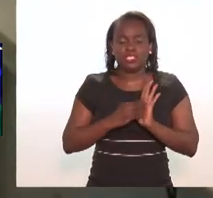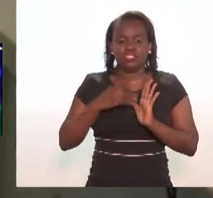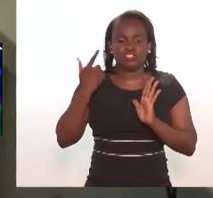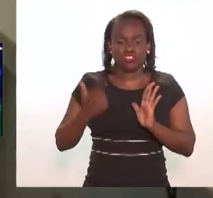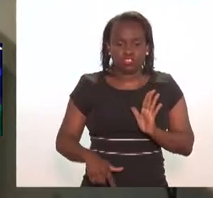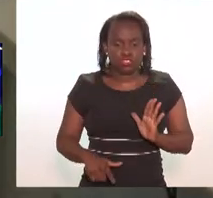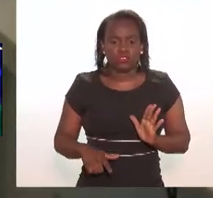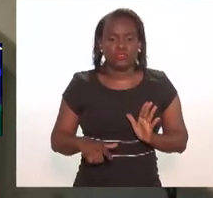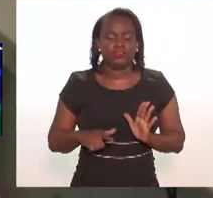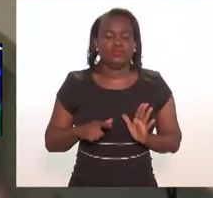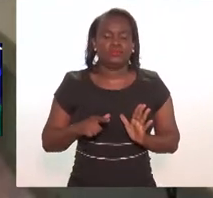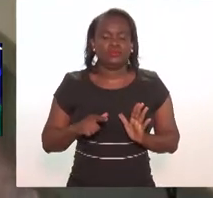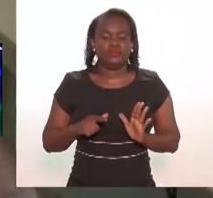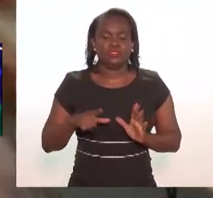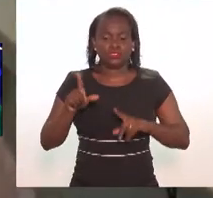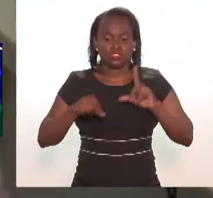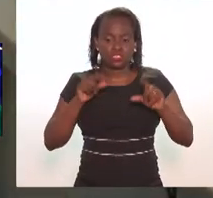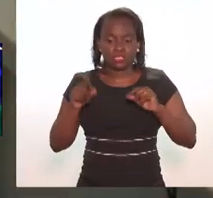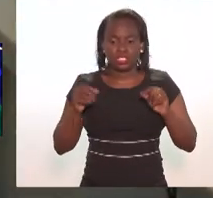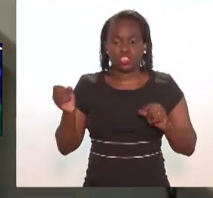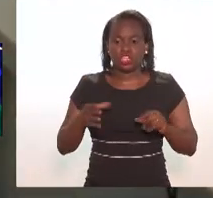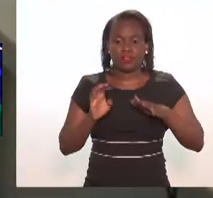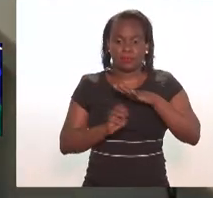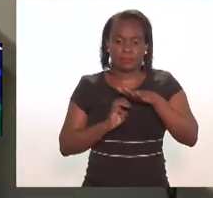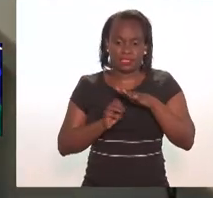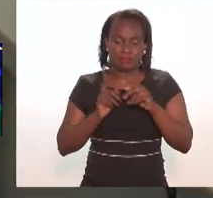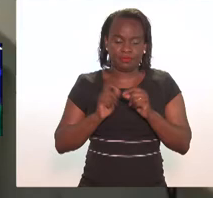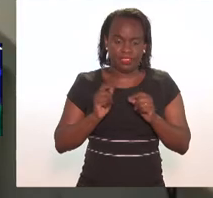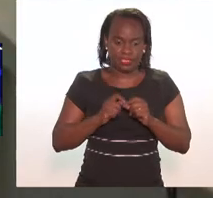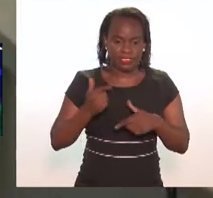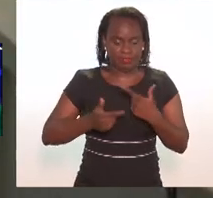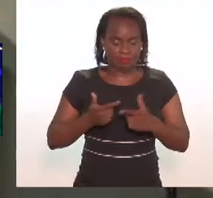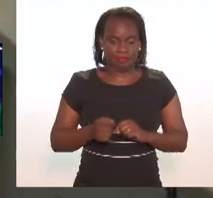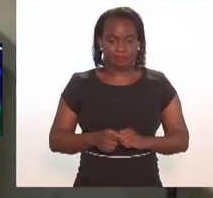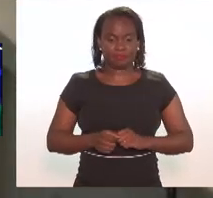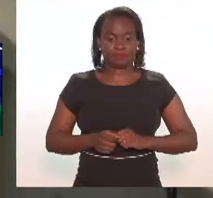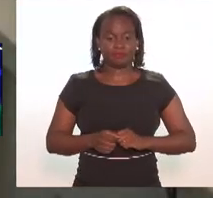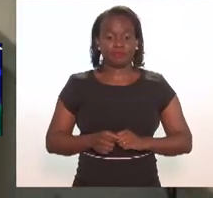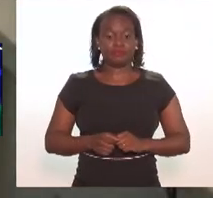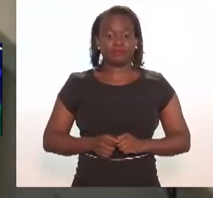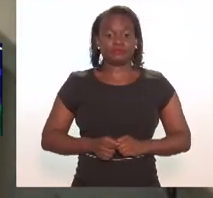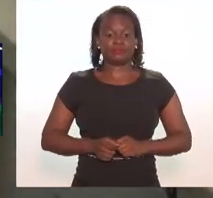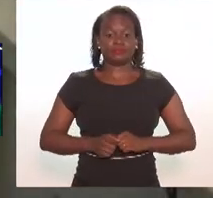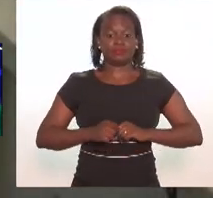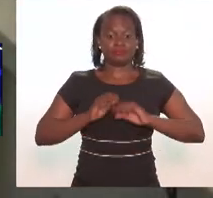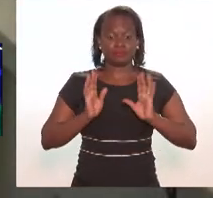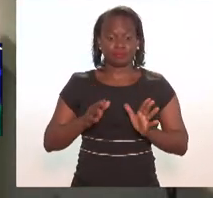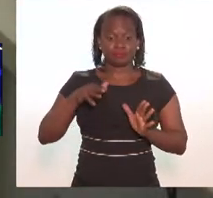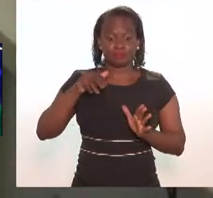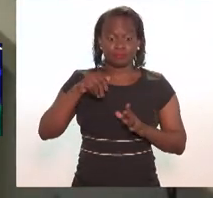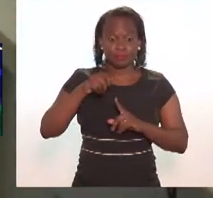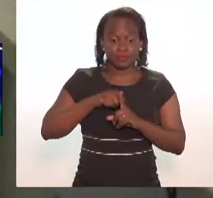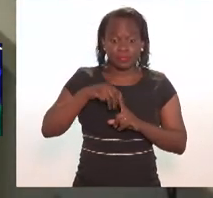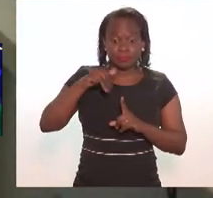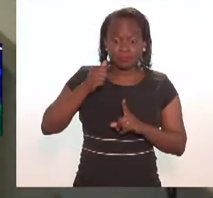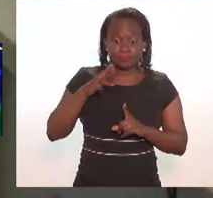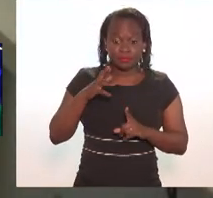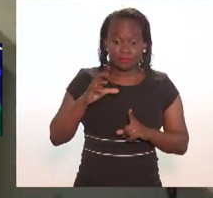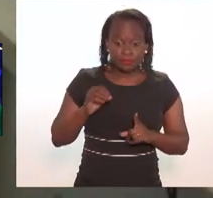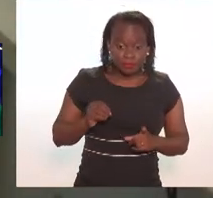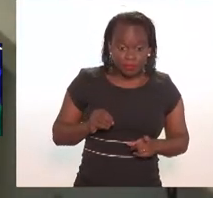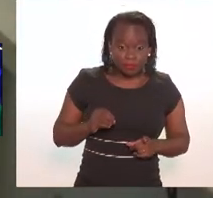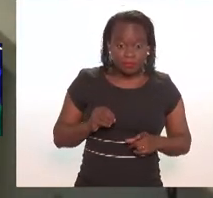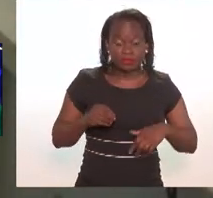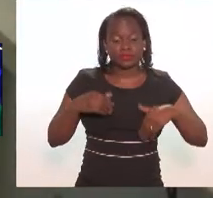estava escolhendo uma nova empresa para fazer esse serviço. Como quando o mês de março virar, nós